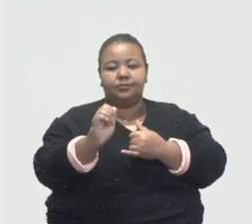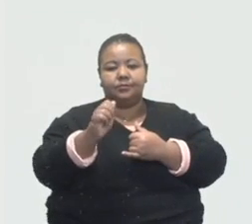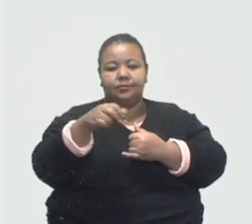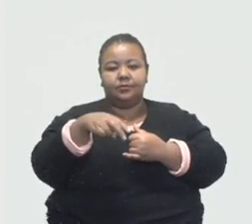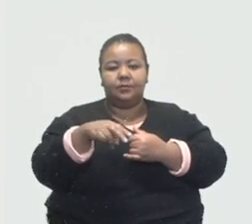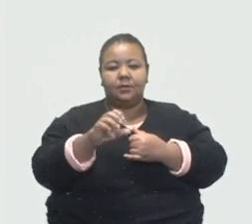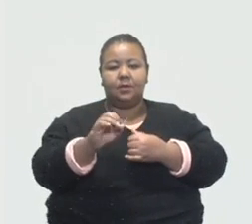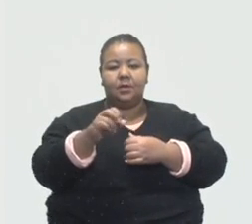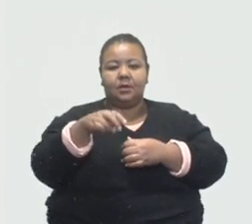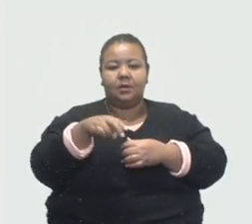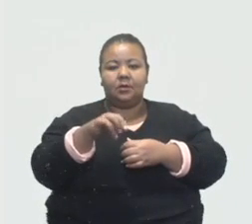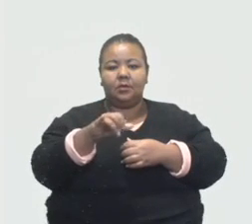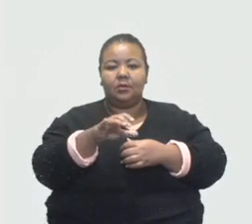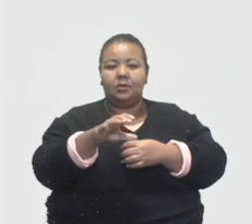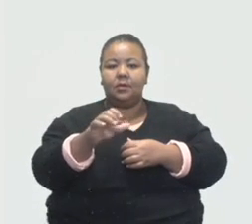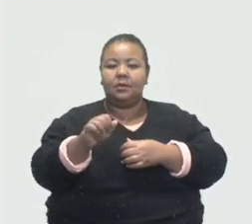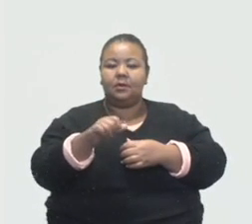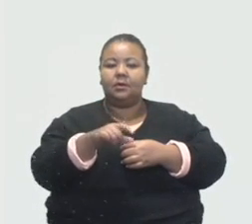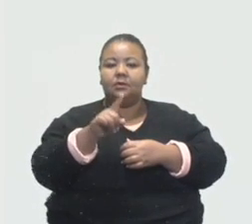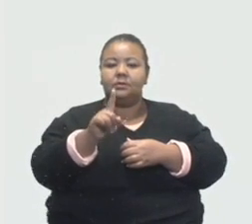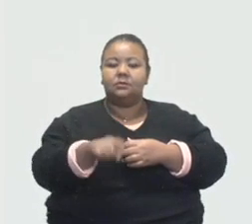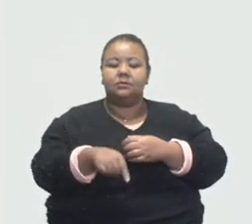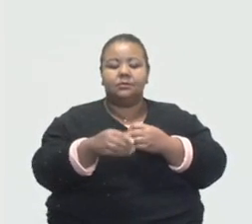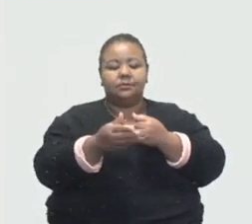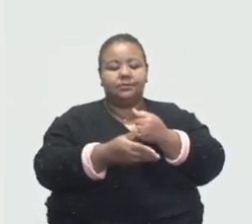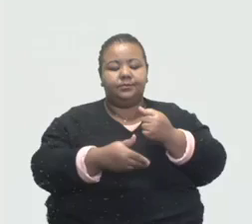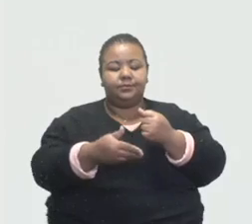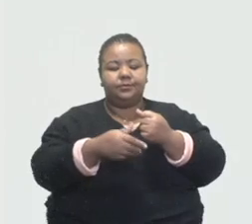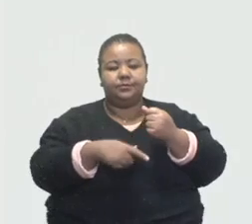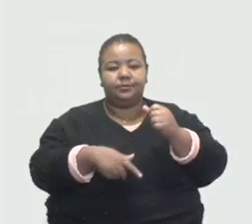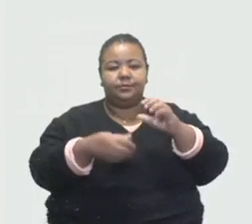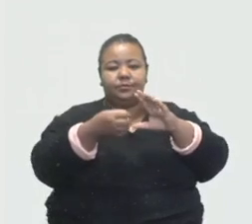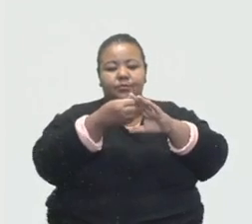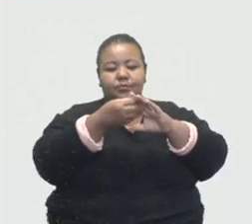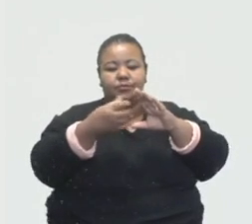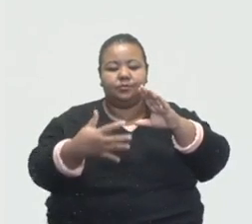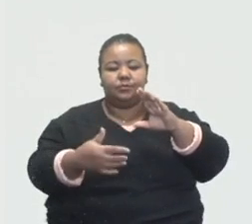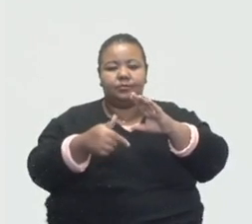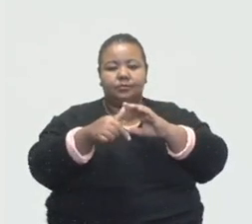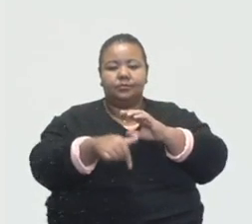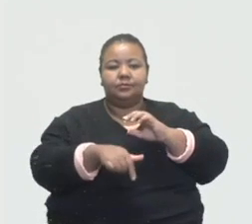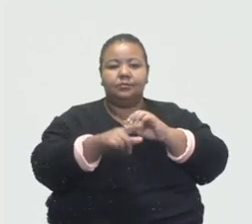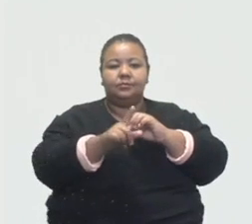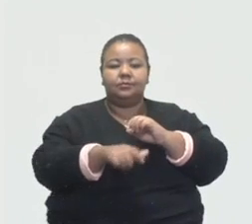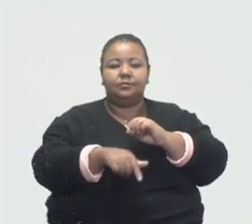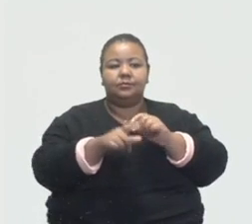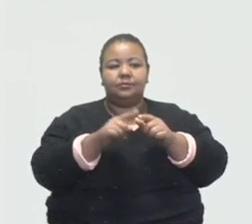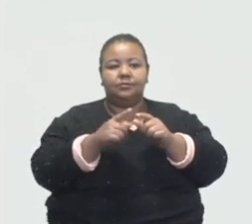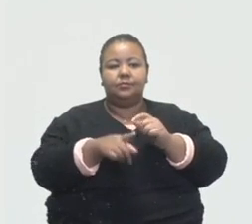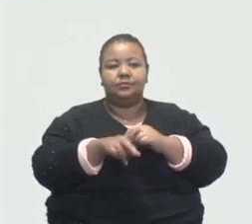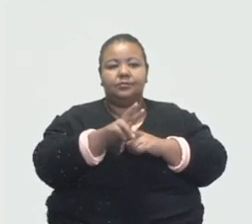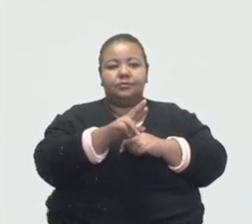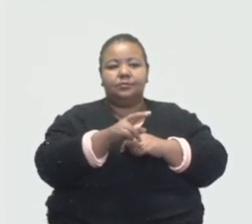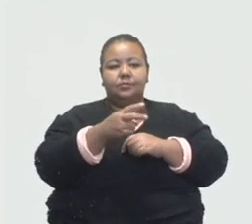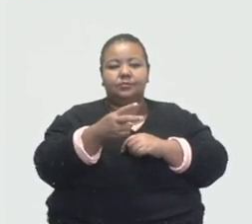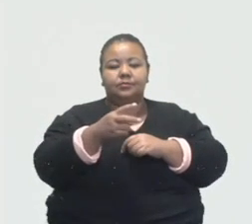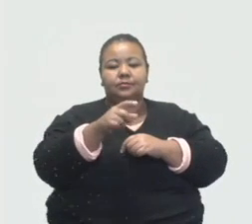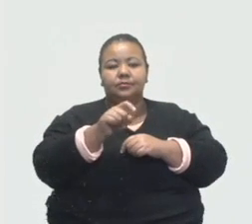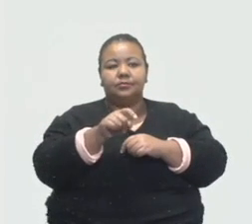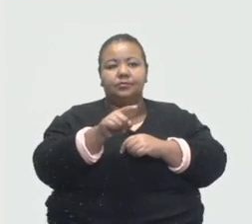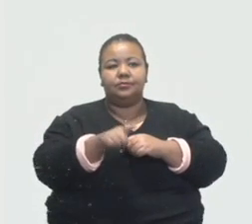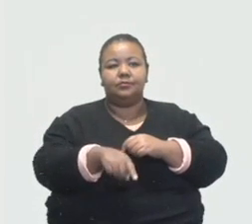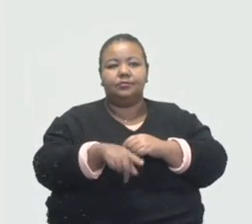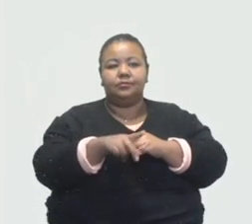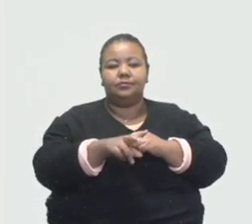geram o nosso, possuem uma característica determinada, por exemplo, a base canônica do R2 é qual? A